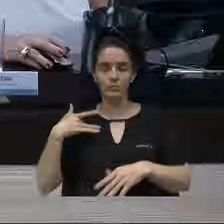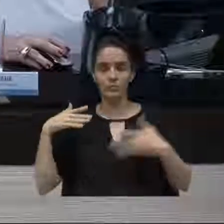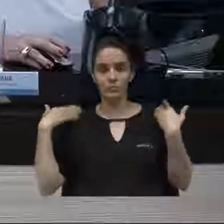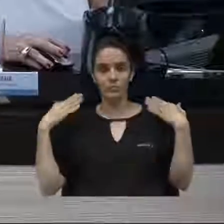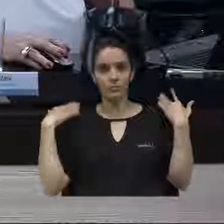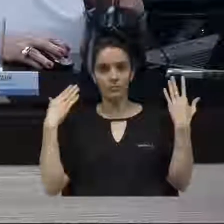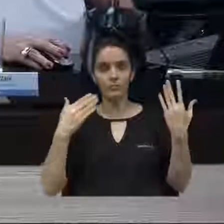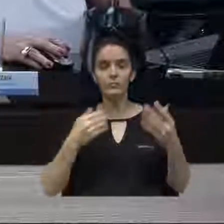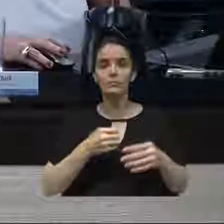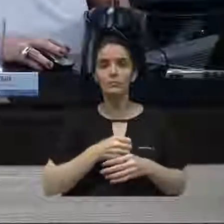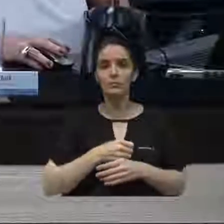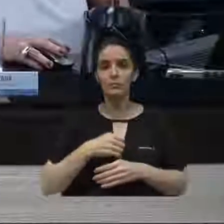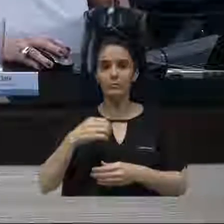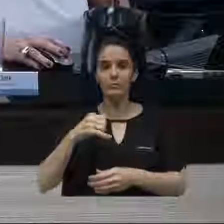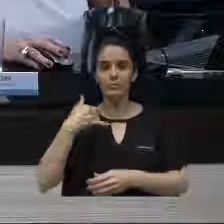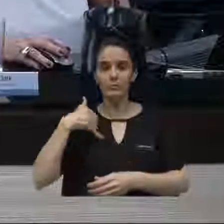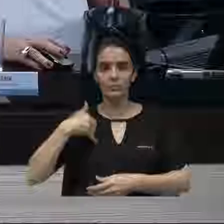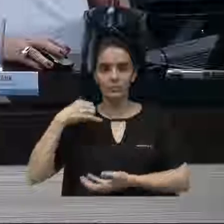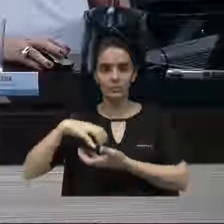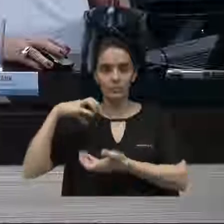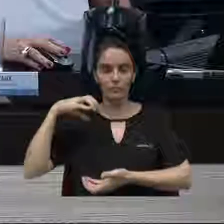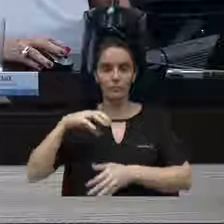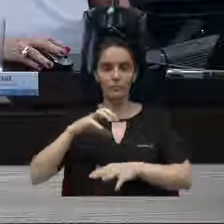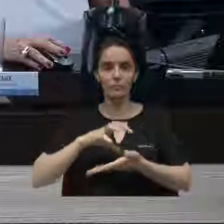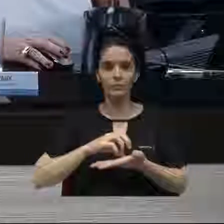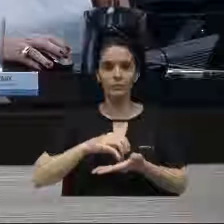Idoso, sob inscrição cadastral